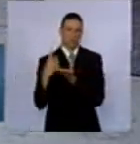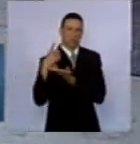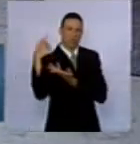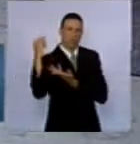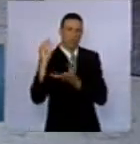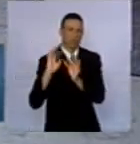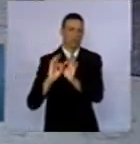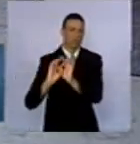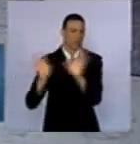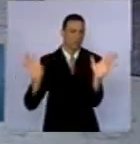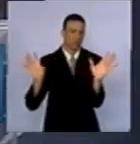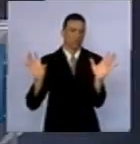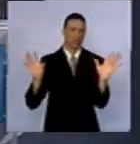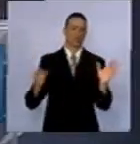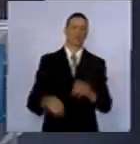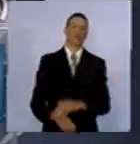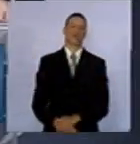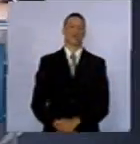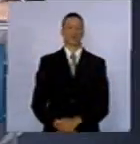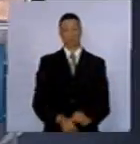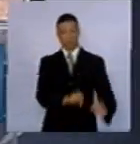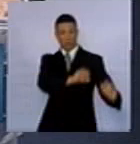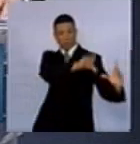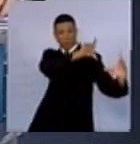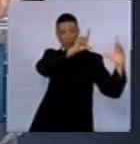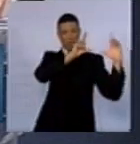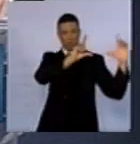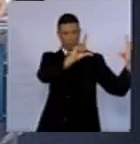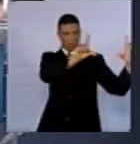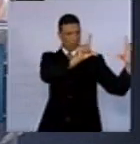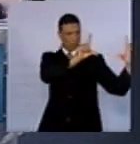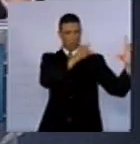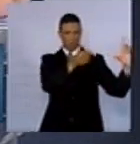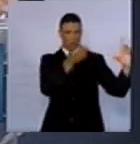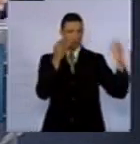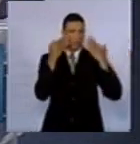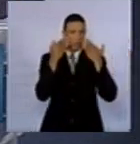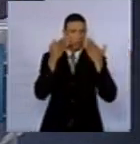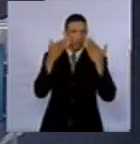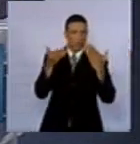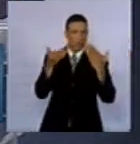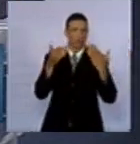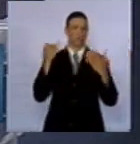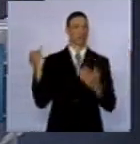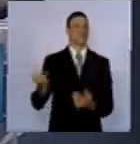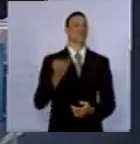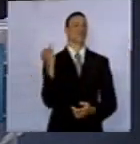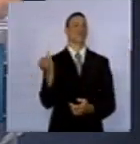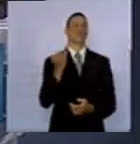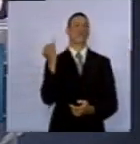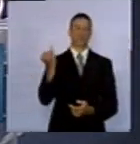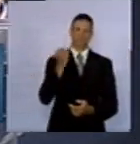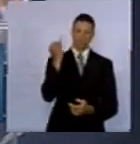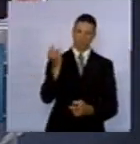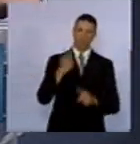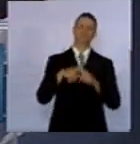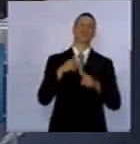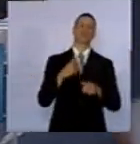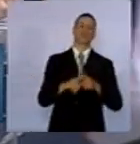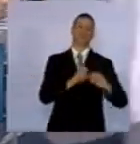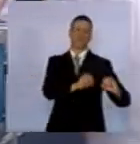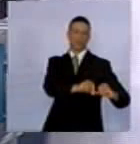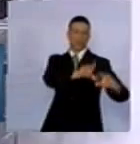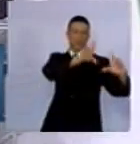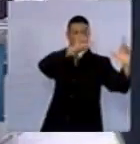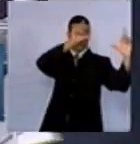esse aqui é um slide que também certamente todos os palestrantes que passa por aqui Tem que apresentar esse slides porque ele demonstra a cadeia produtiva que